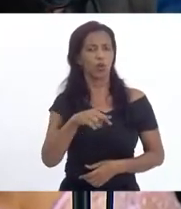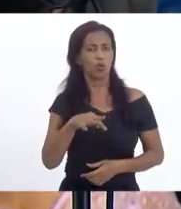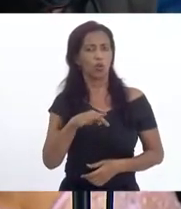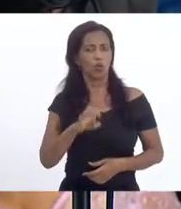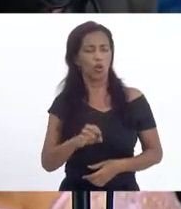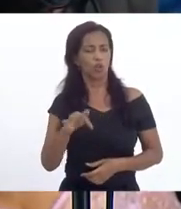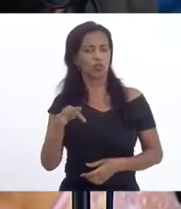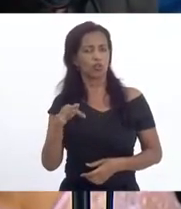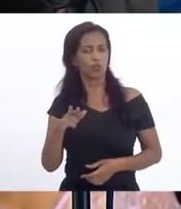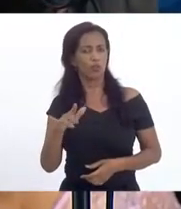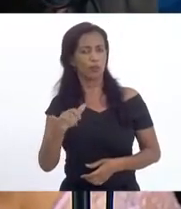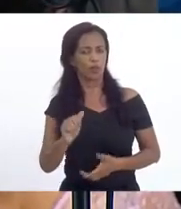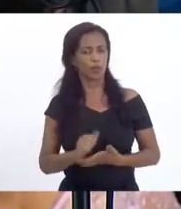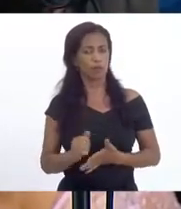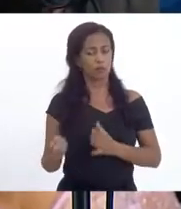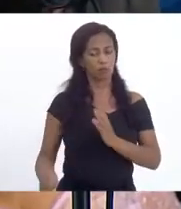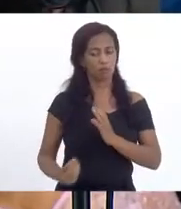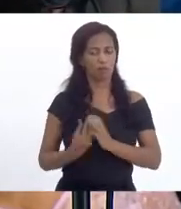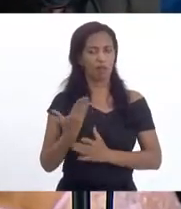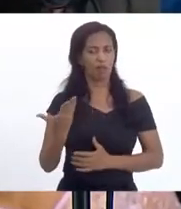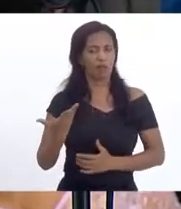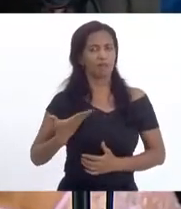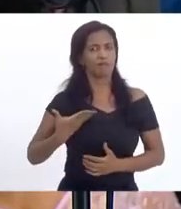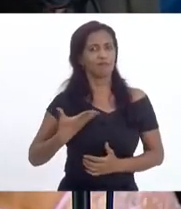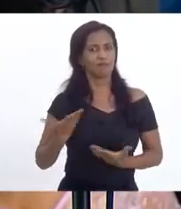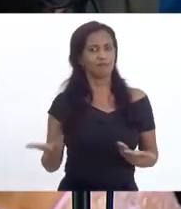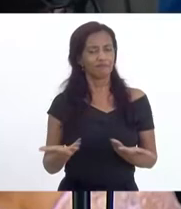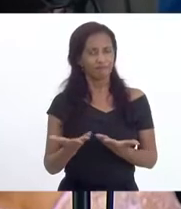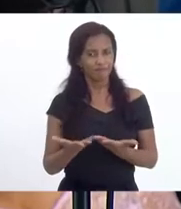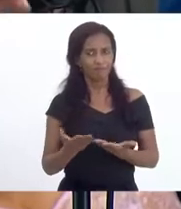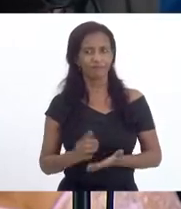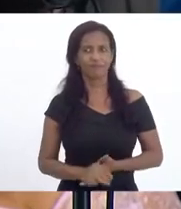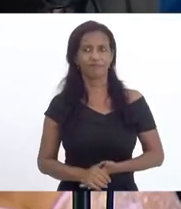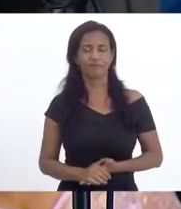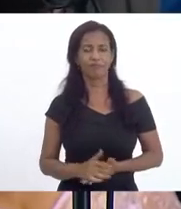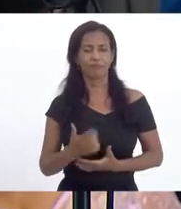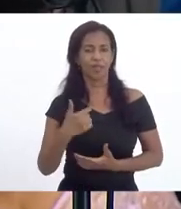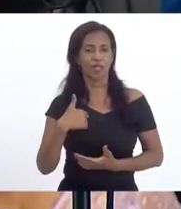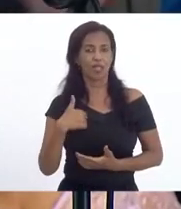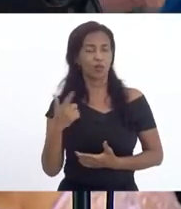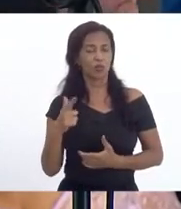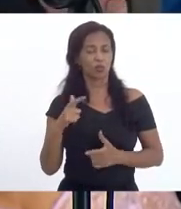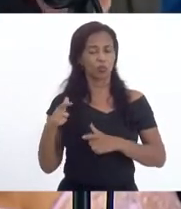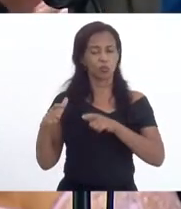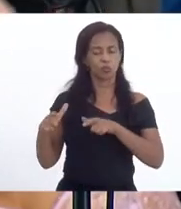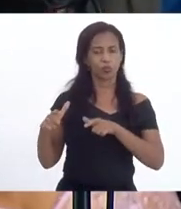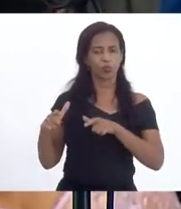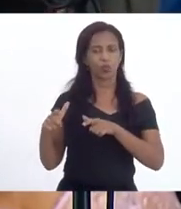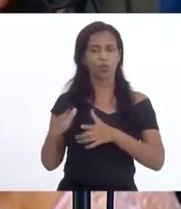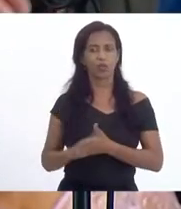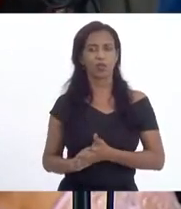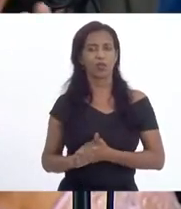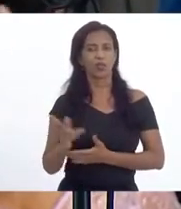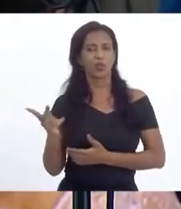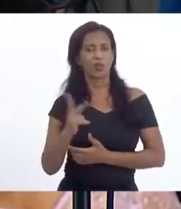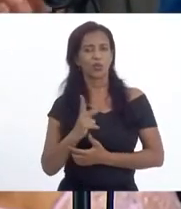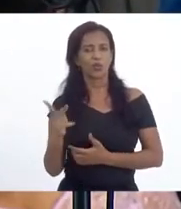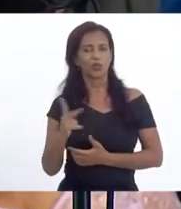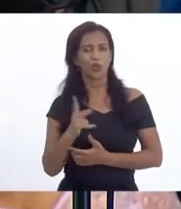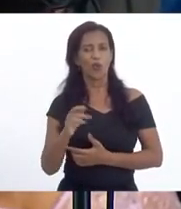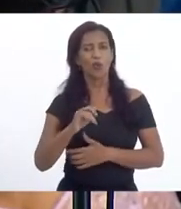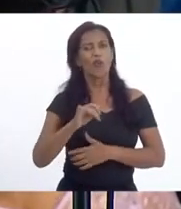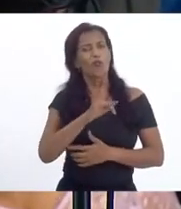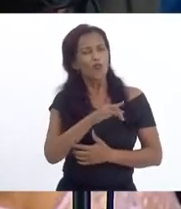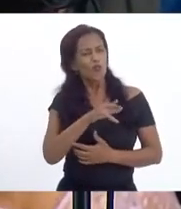fluminense. Então, nós criamos uma amizade e a gente, eu que sou ali do Guaçuí, divisando com o Varriçai, nós somos um pouquinho